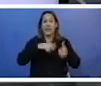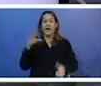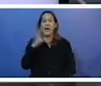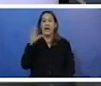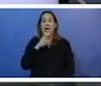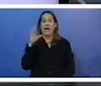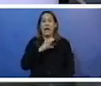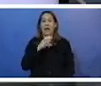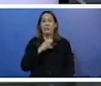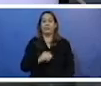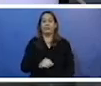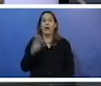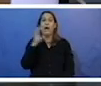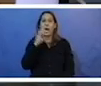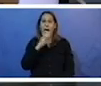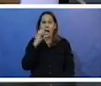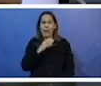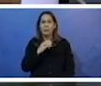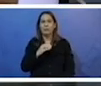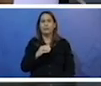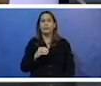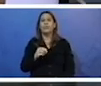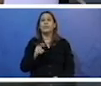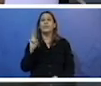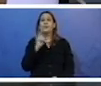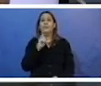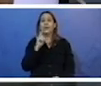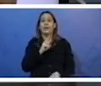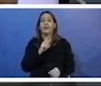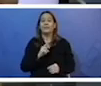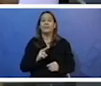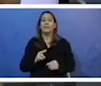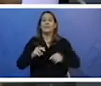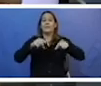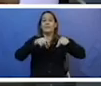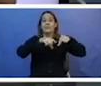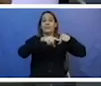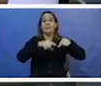escuta. O folheto é mostrado no cordel, que é